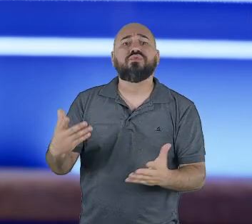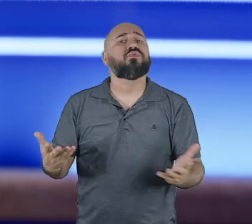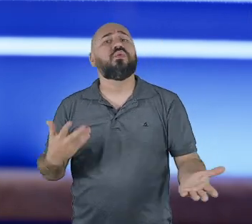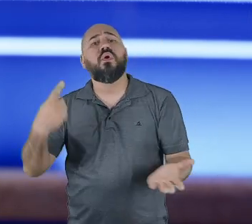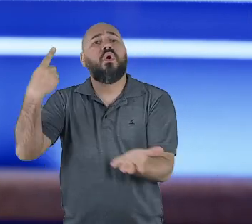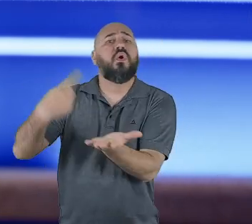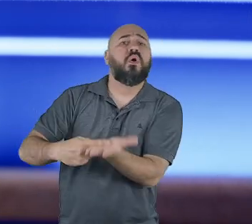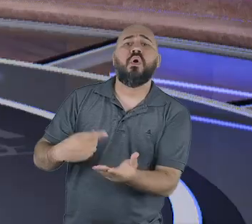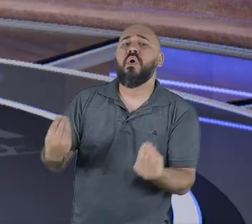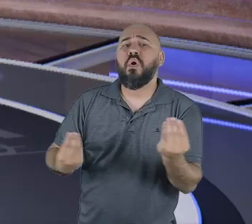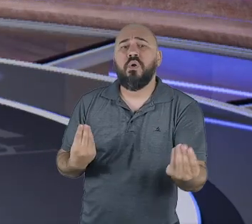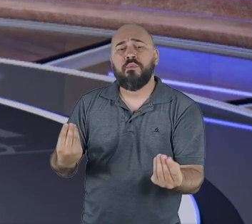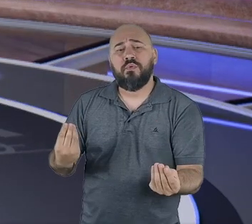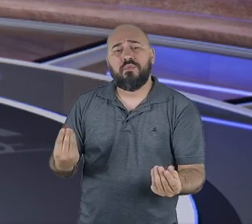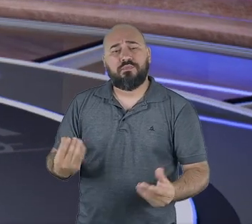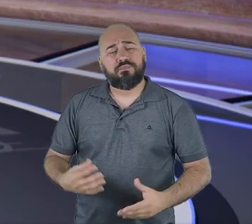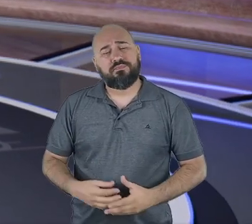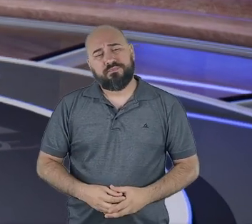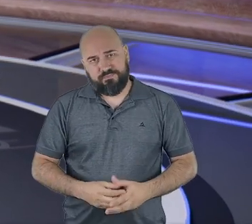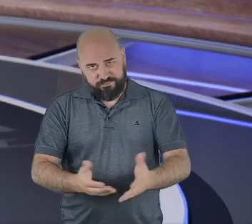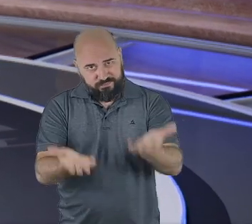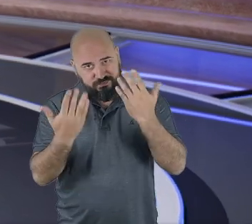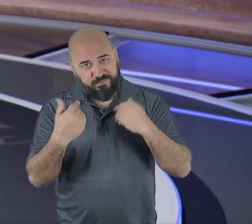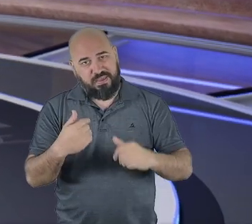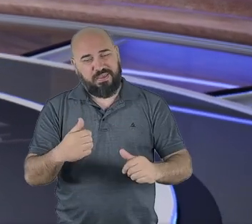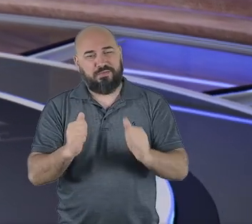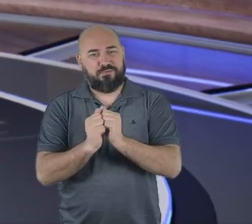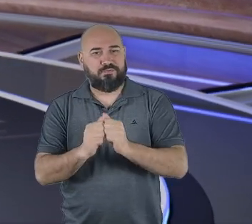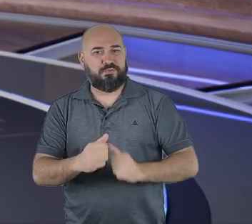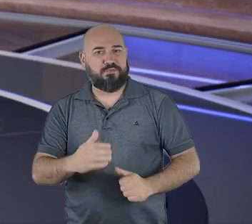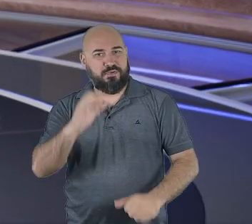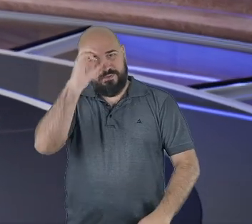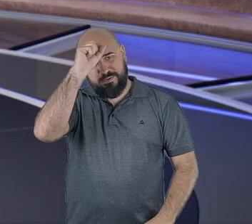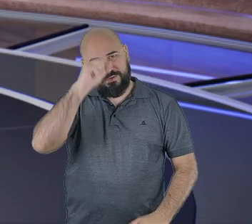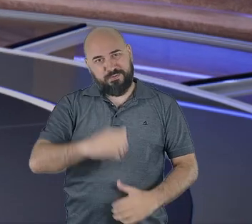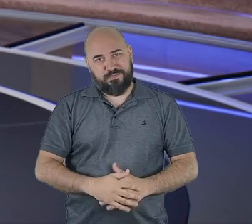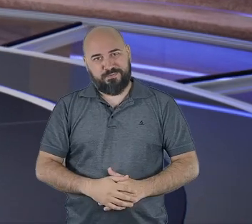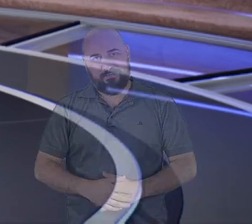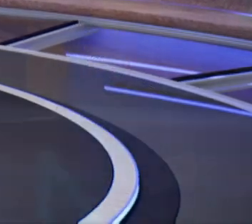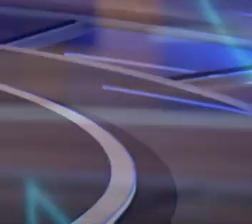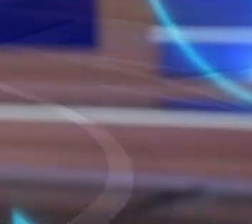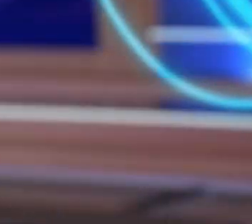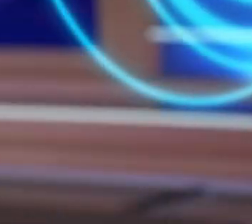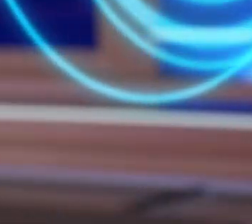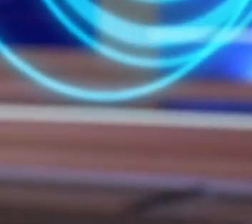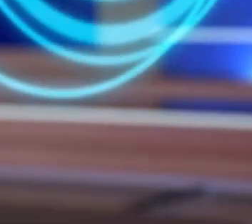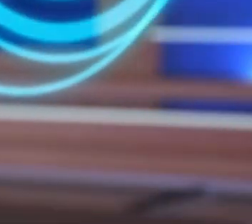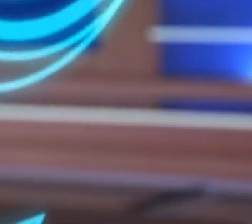nele? Fica comigo, porque o programa Arena do Futuro está só começando.